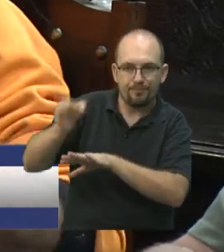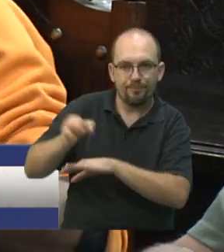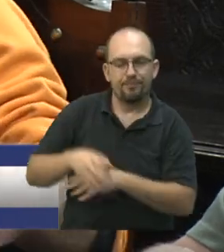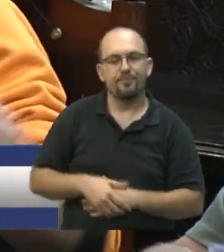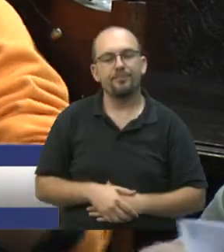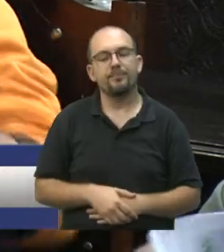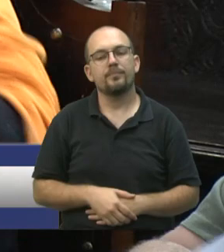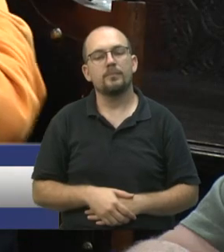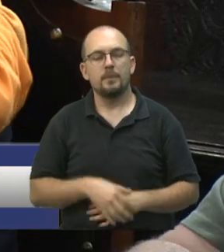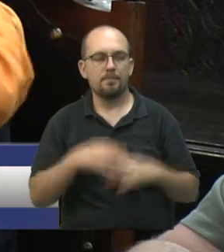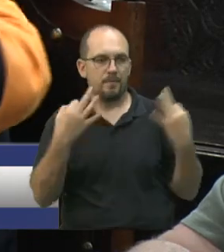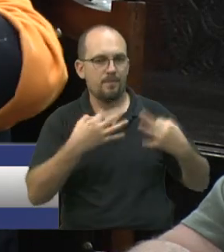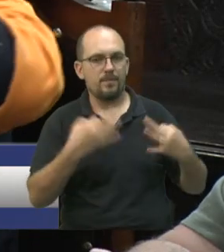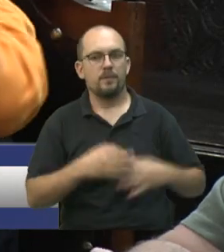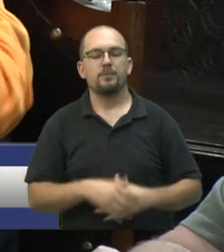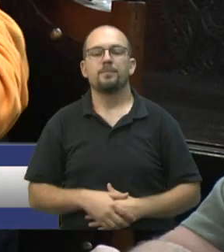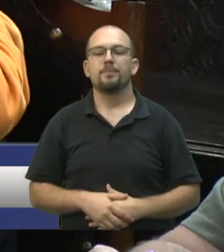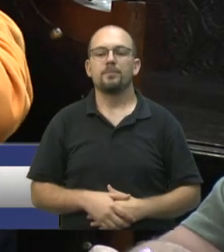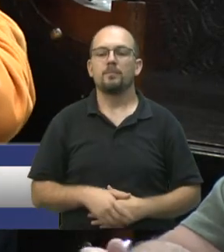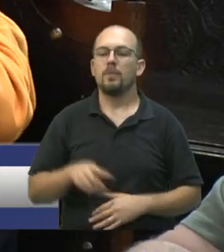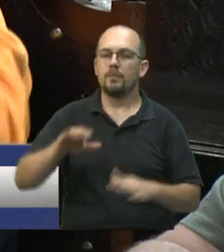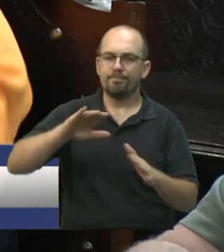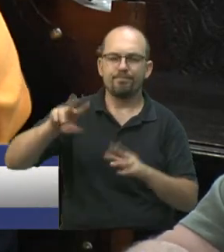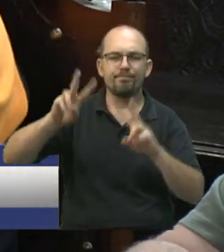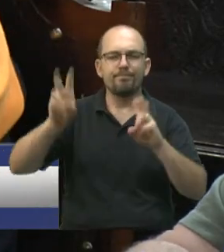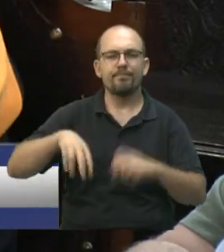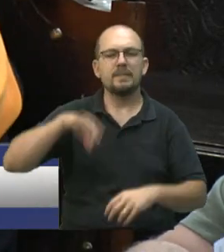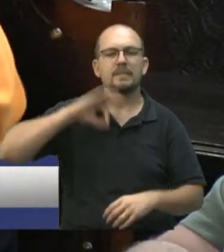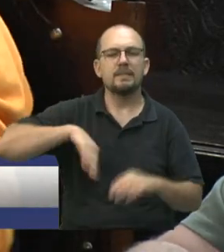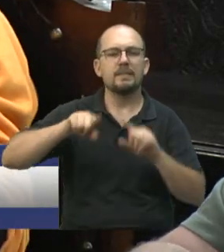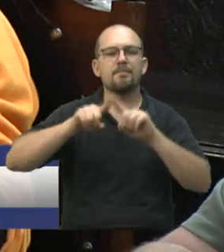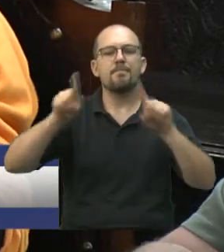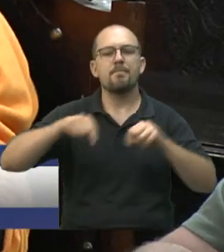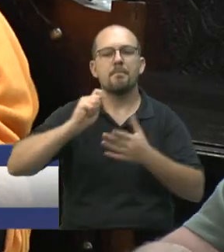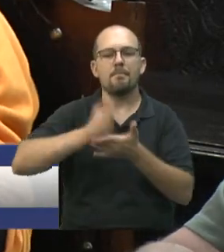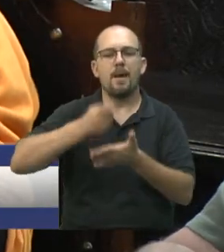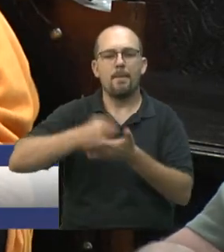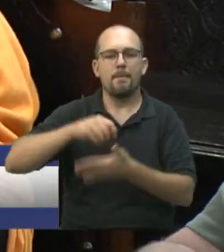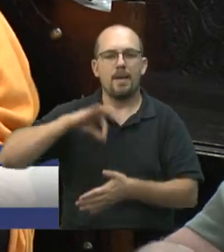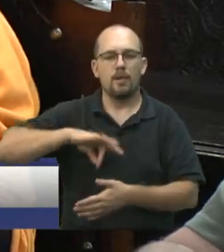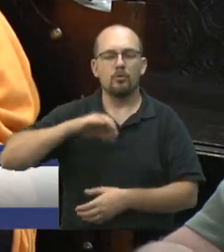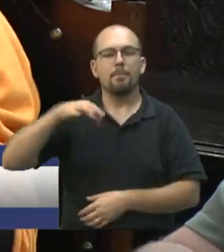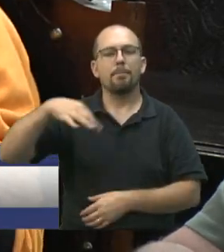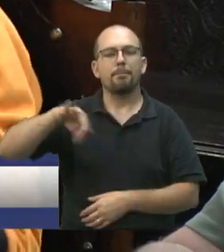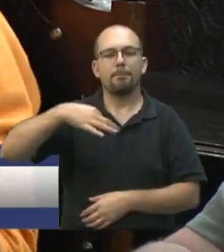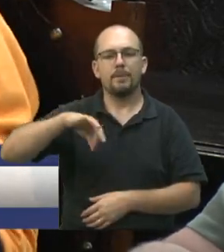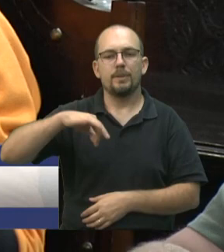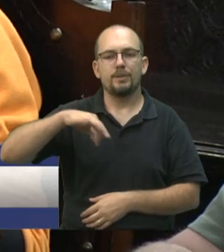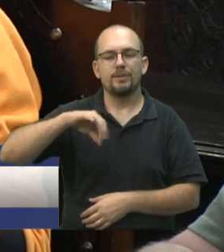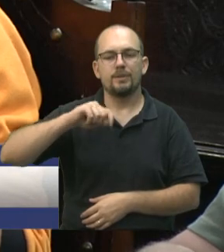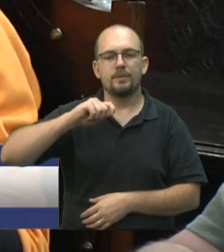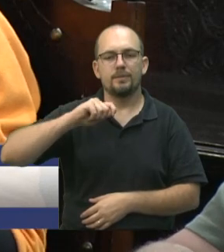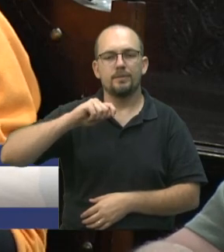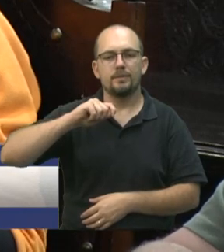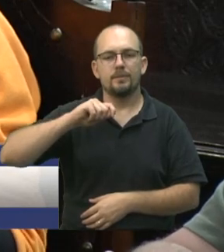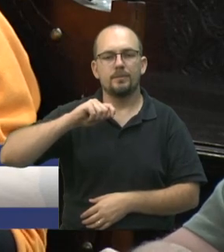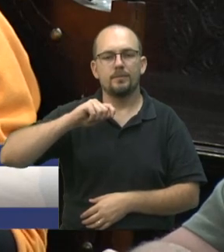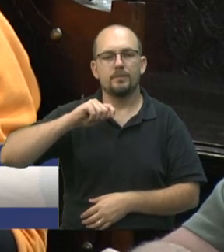de folhas de pagamento, na página...